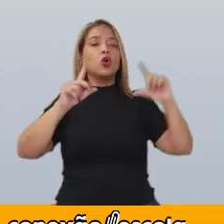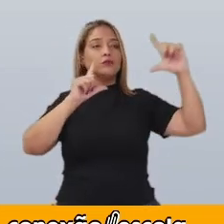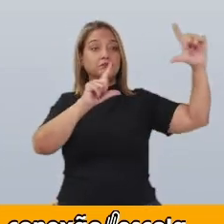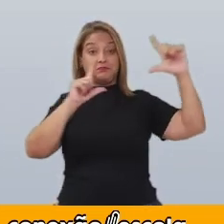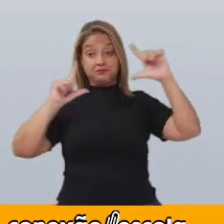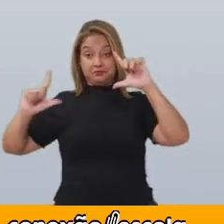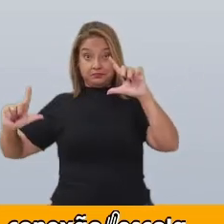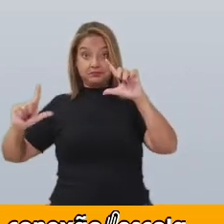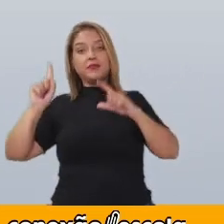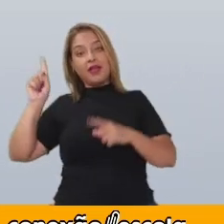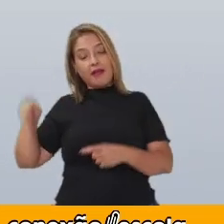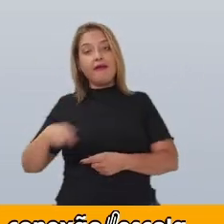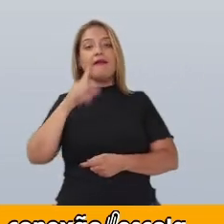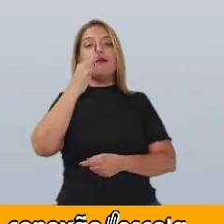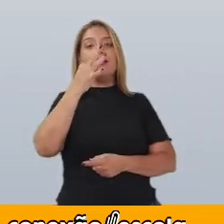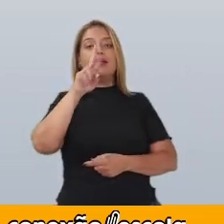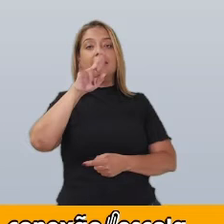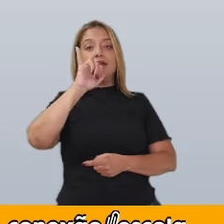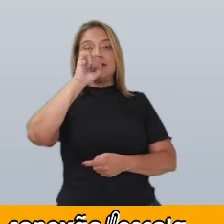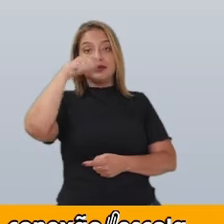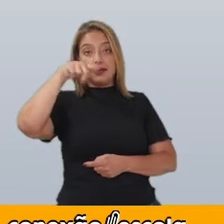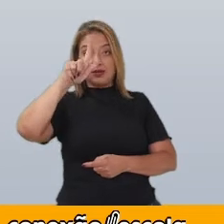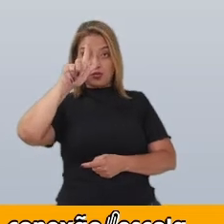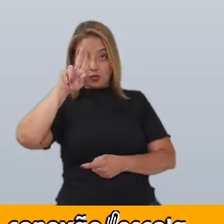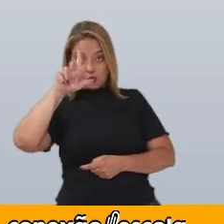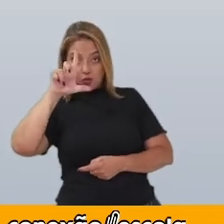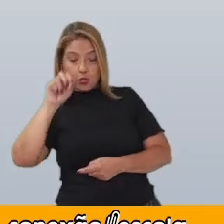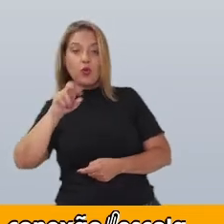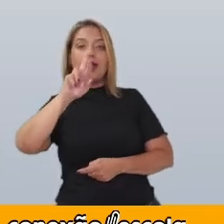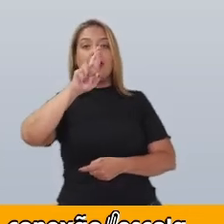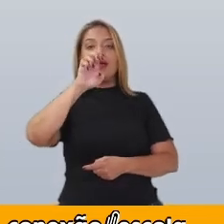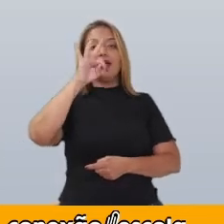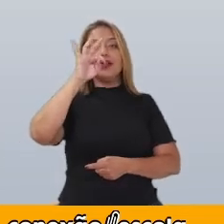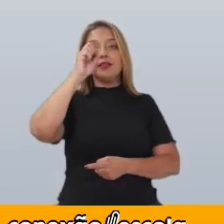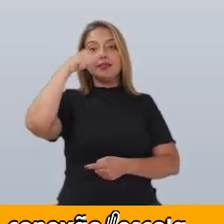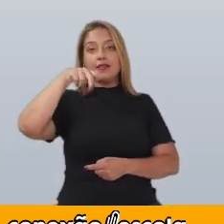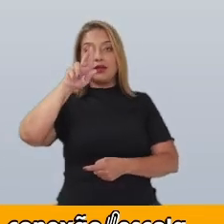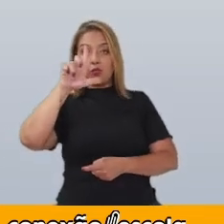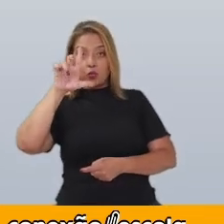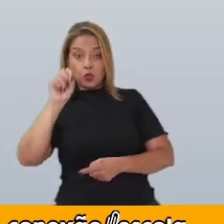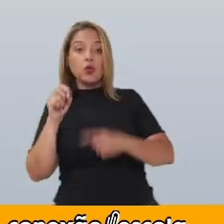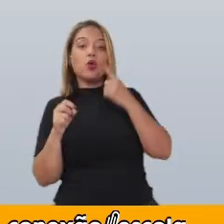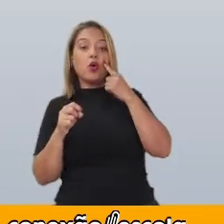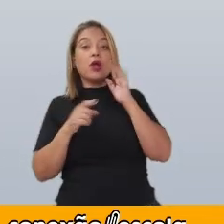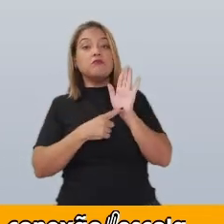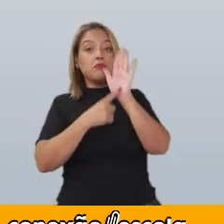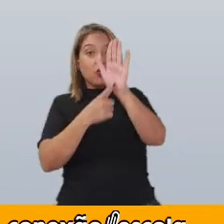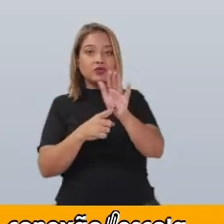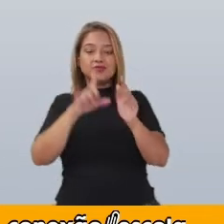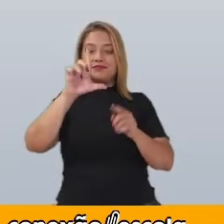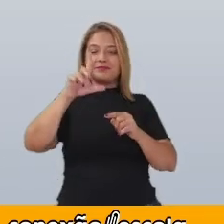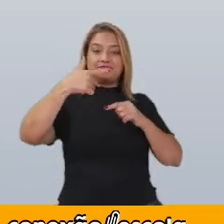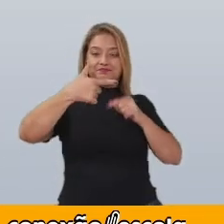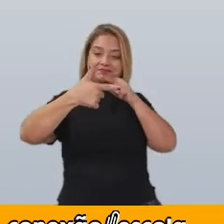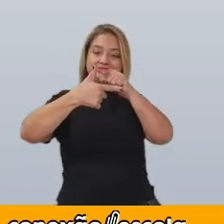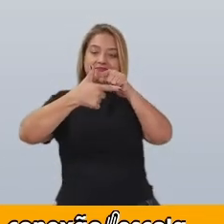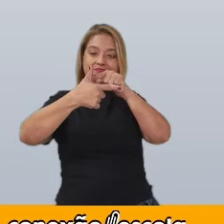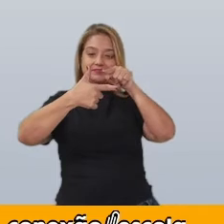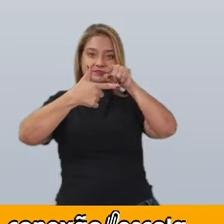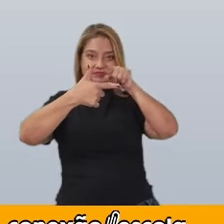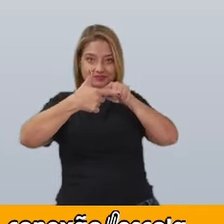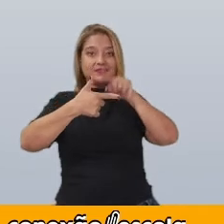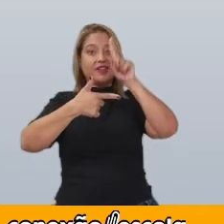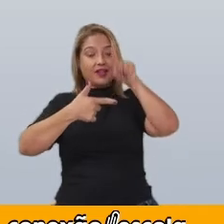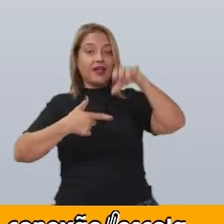triângulo retângulo. Sempre colocamos esse quadradinho para indicar que ele tem um ângulo de 90 graus.